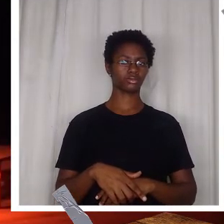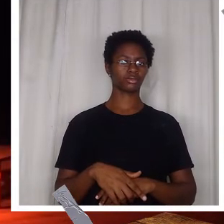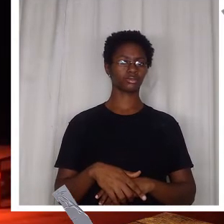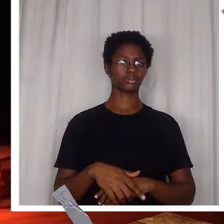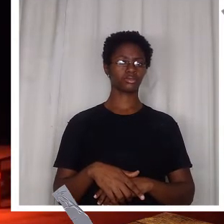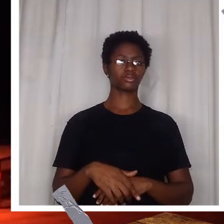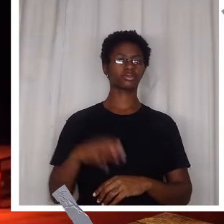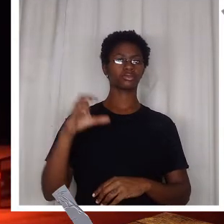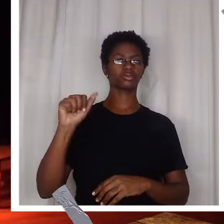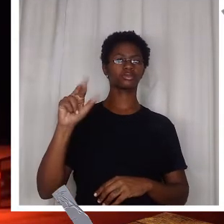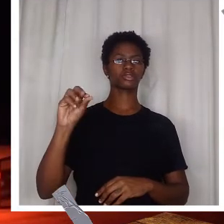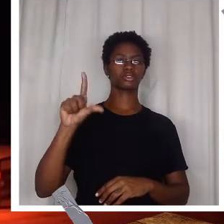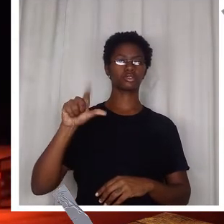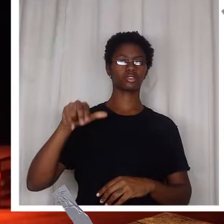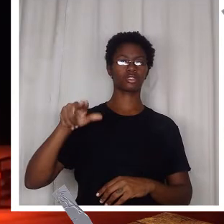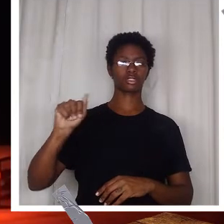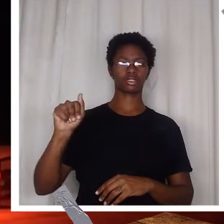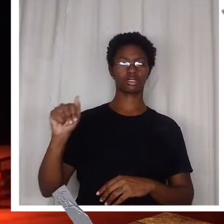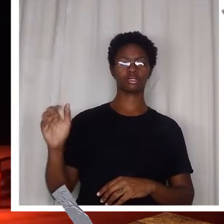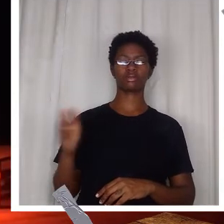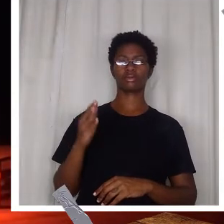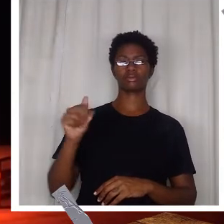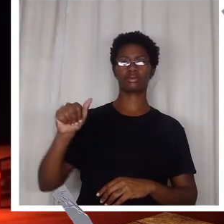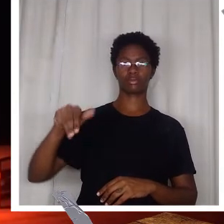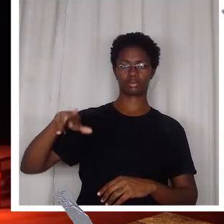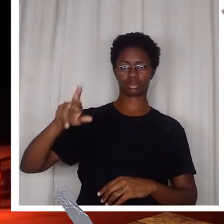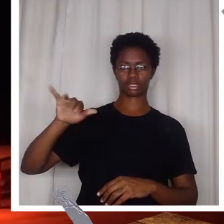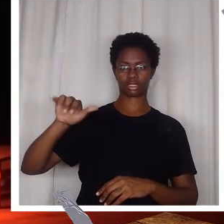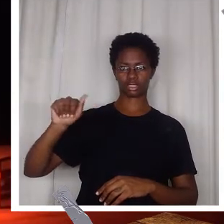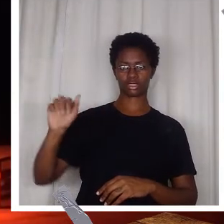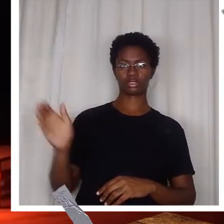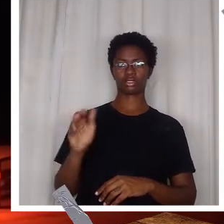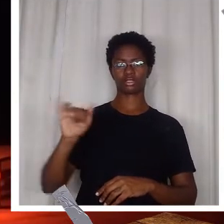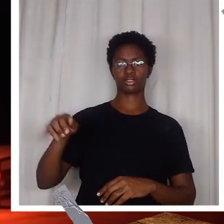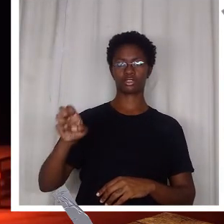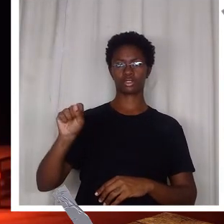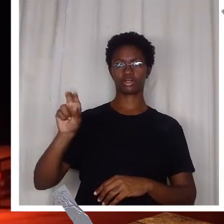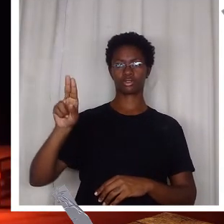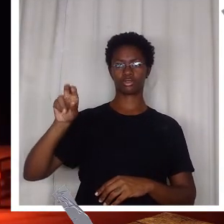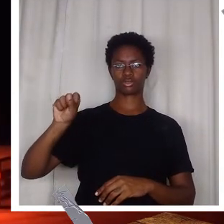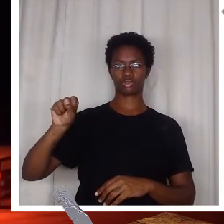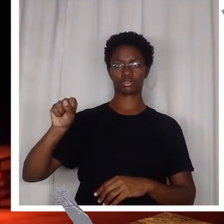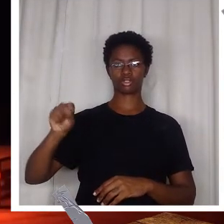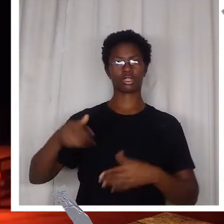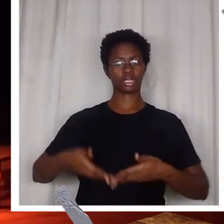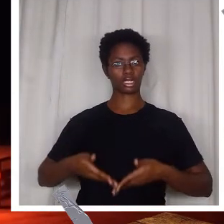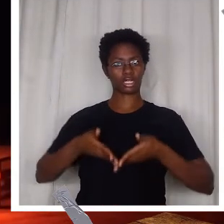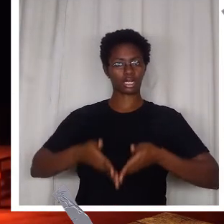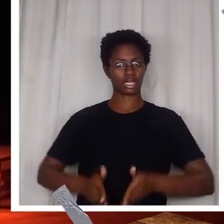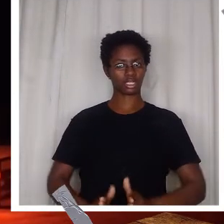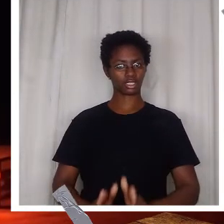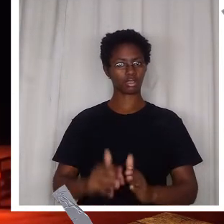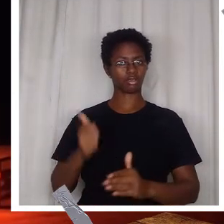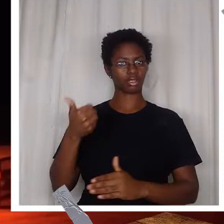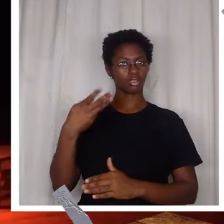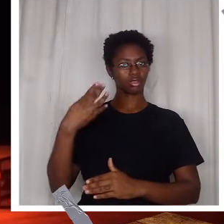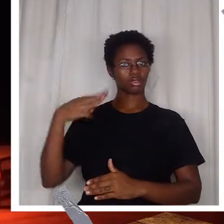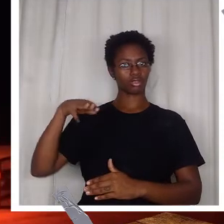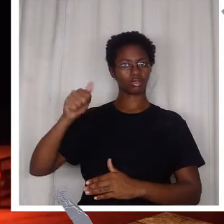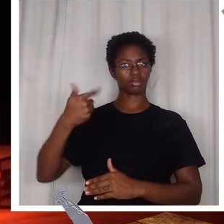Carolina Maria de Jesus nasceu em 14 de março de